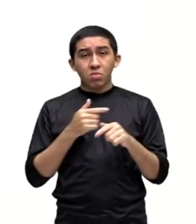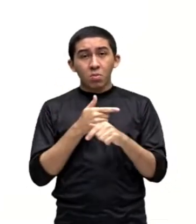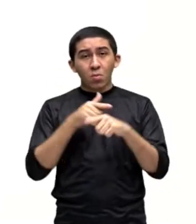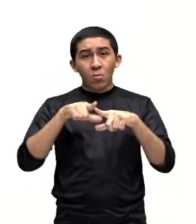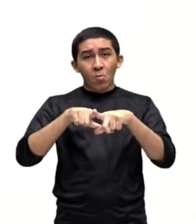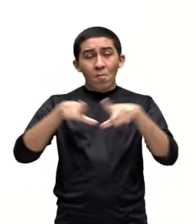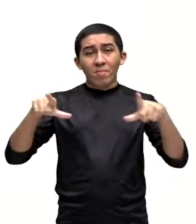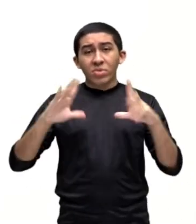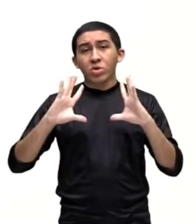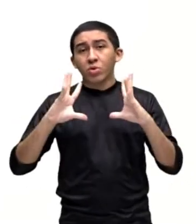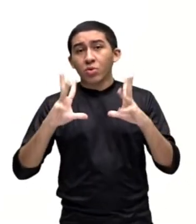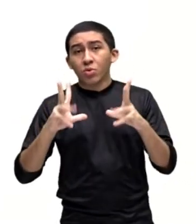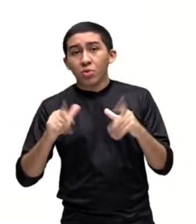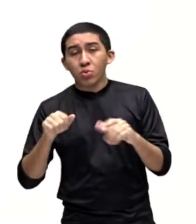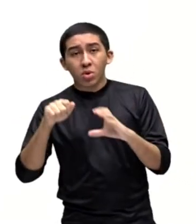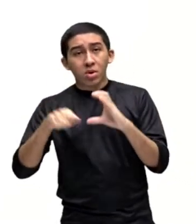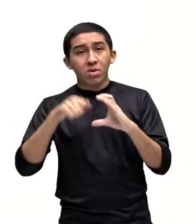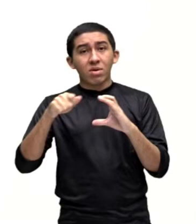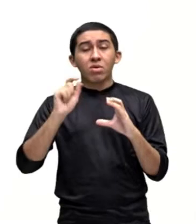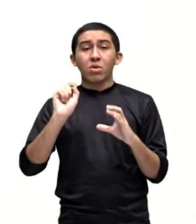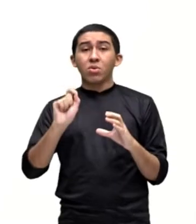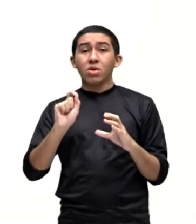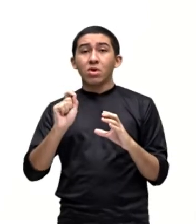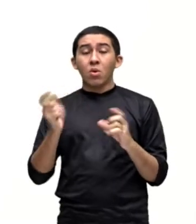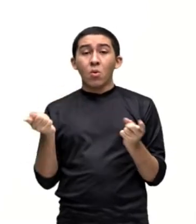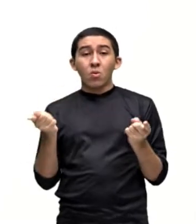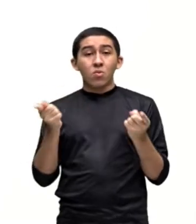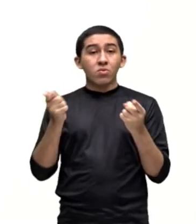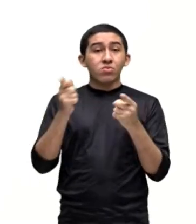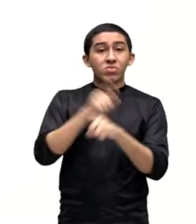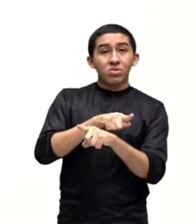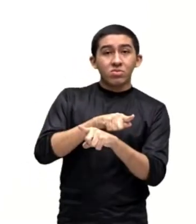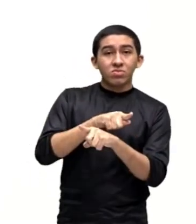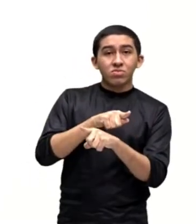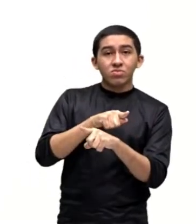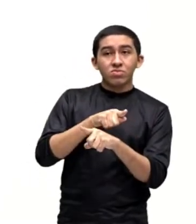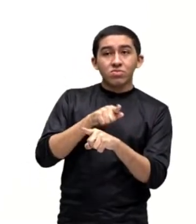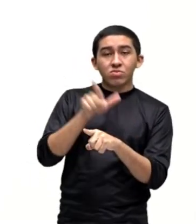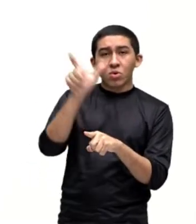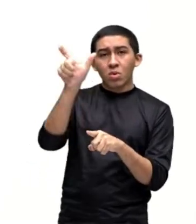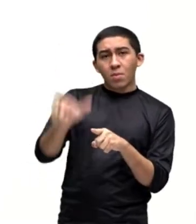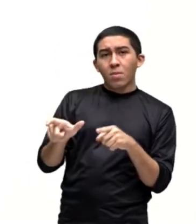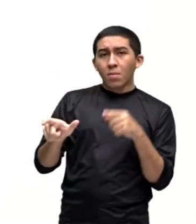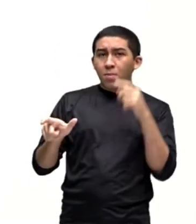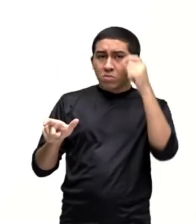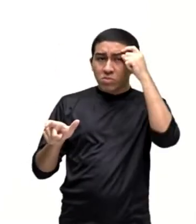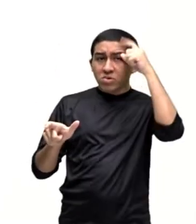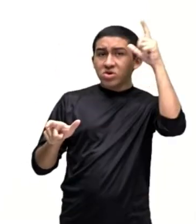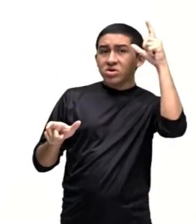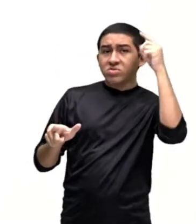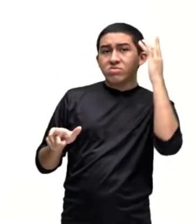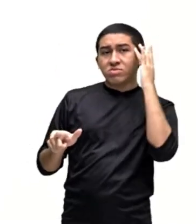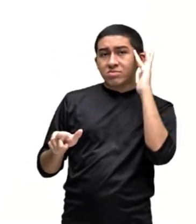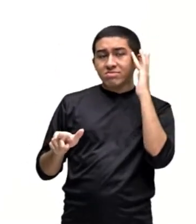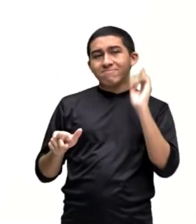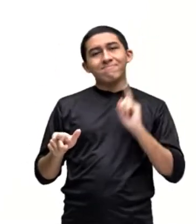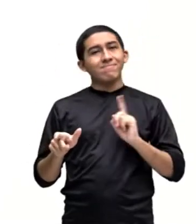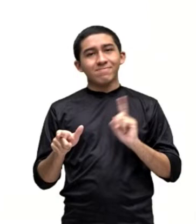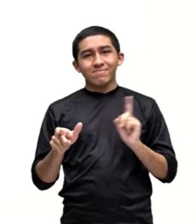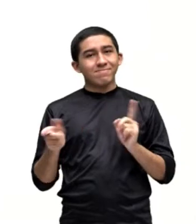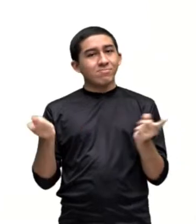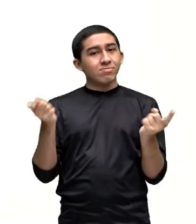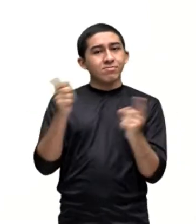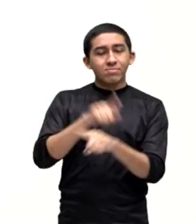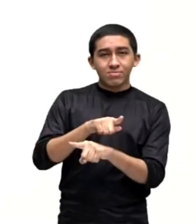gravado é, na verdade, o contrário a chamar alguém de inteligente. Então, numa construção como essa, o que estamos usando